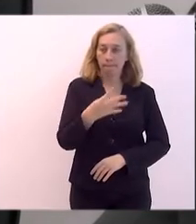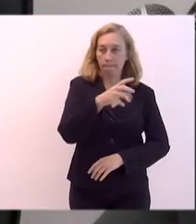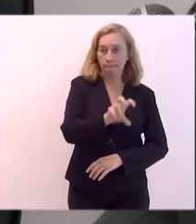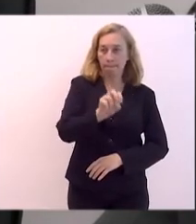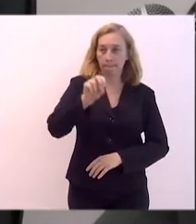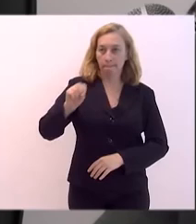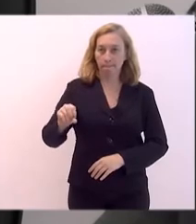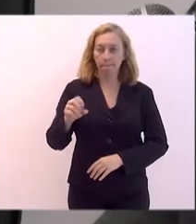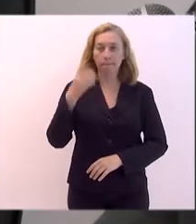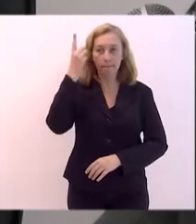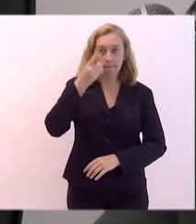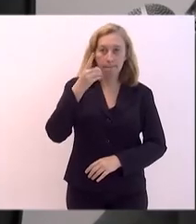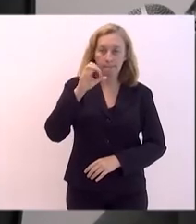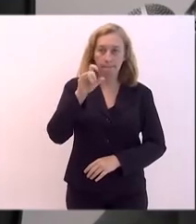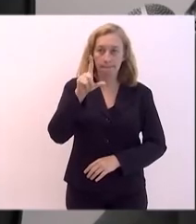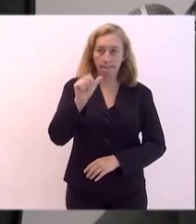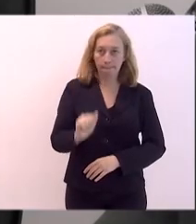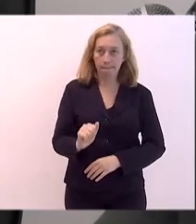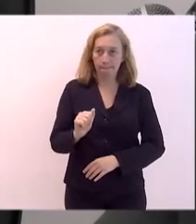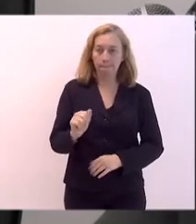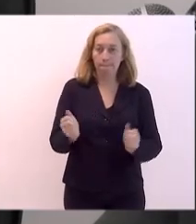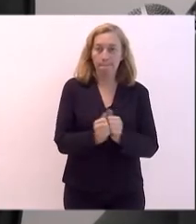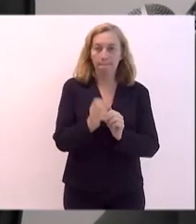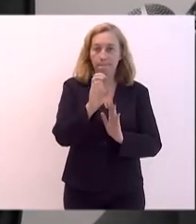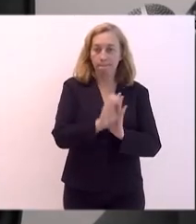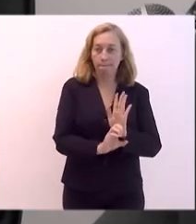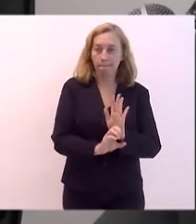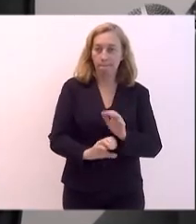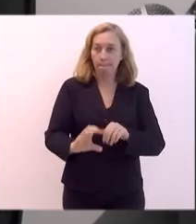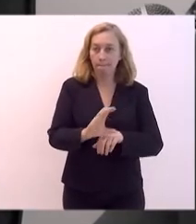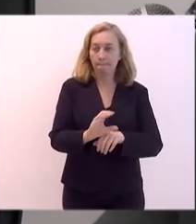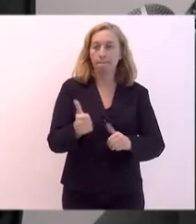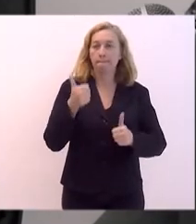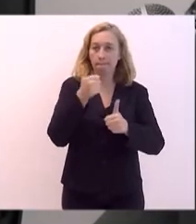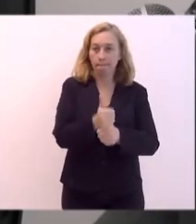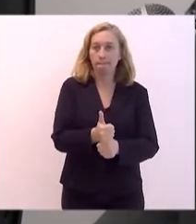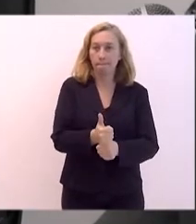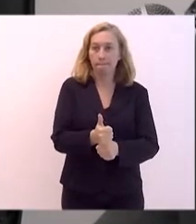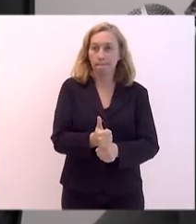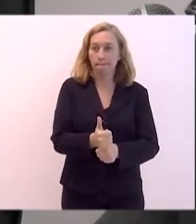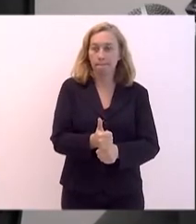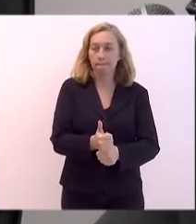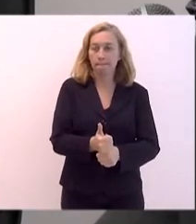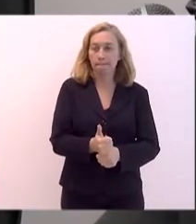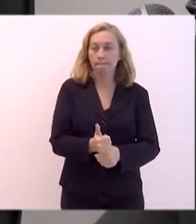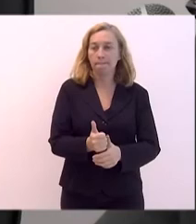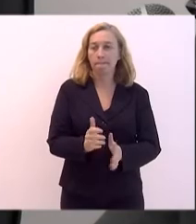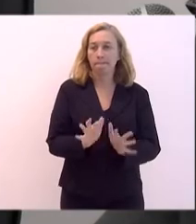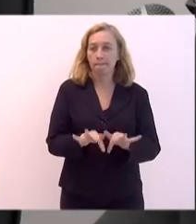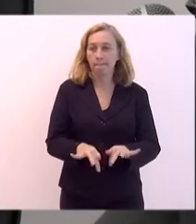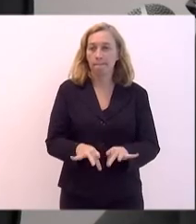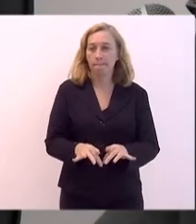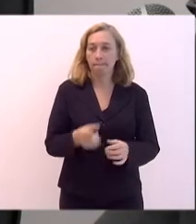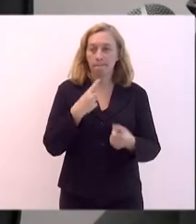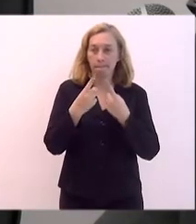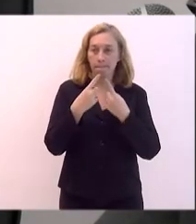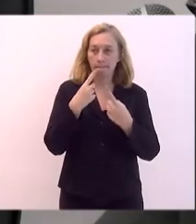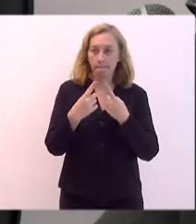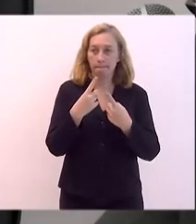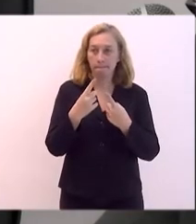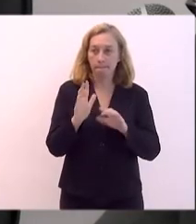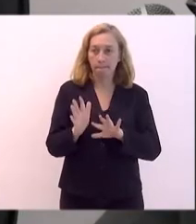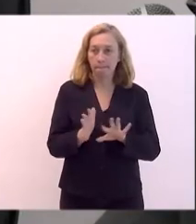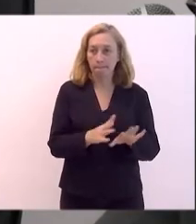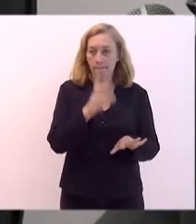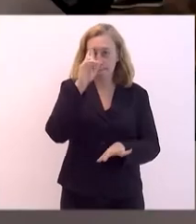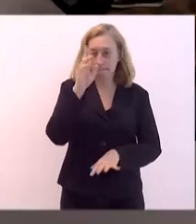Alana Passo, parecer pela constitucionalidade com emendas, concluindo por substitutivo. Em discussão... Senhor presidente, eu queria...